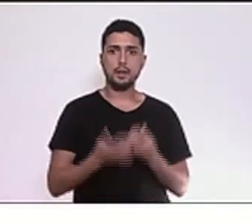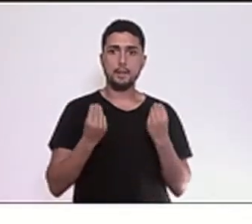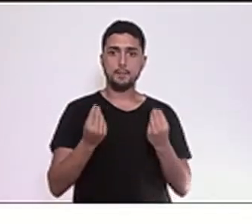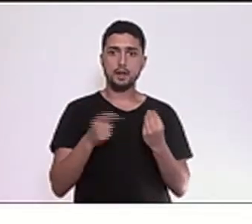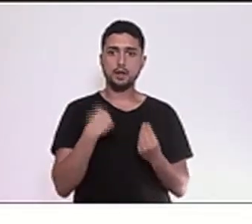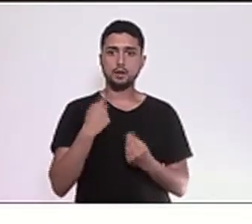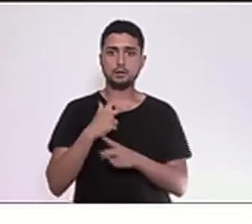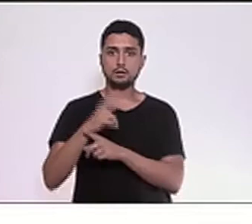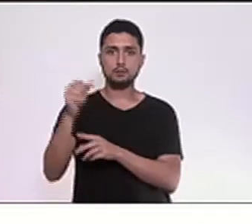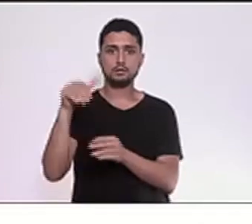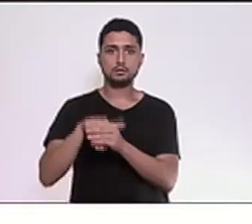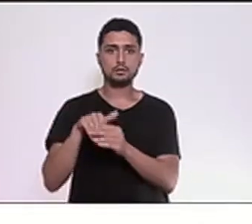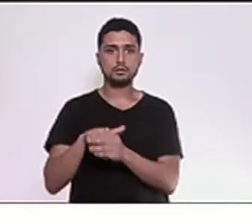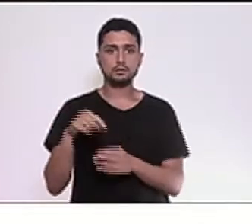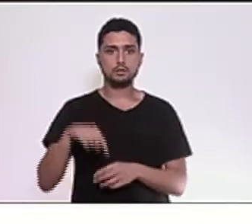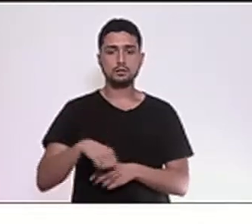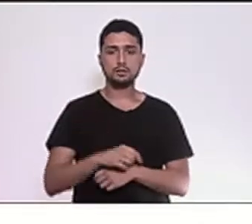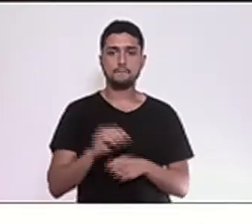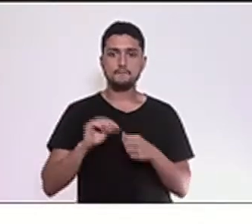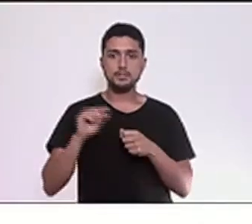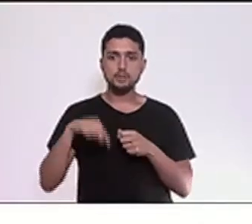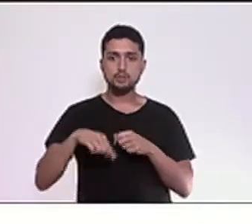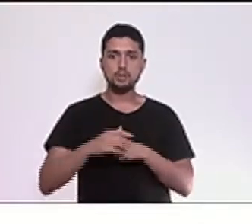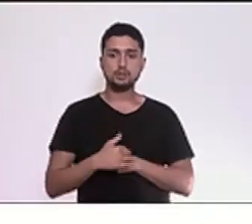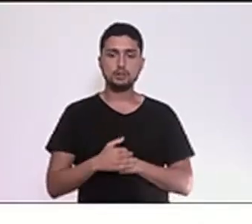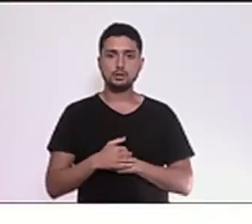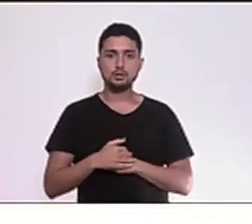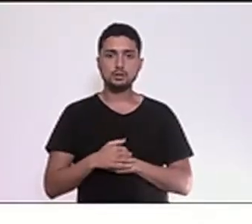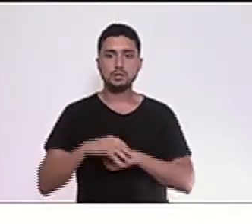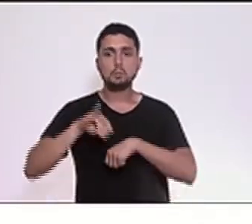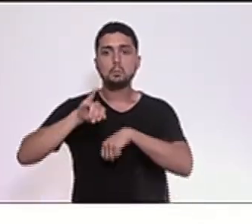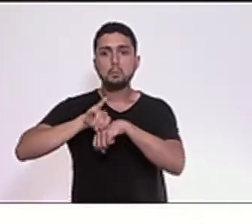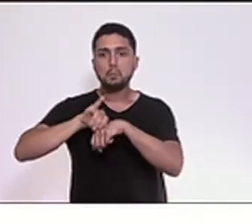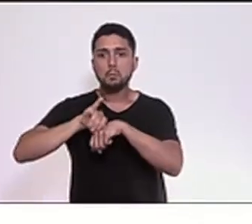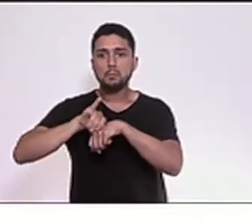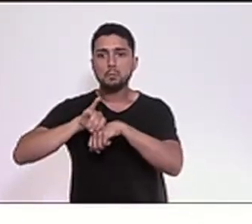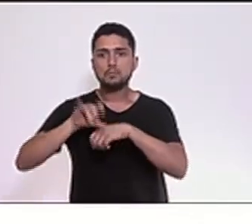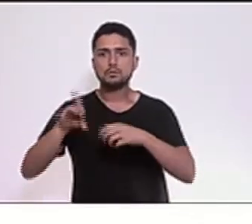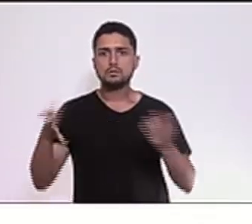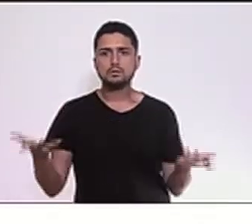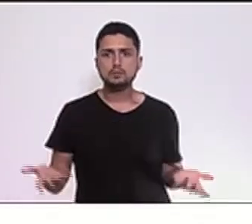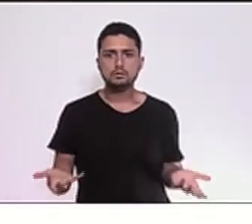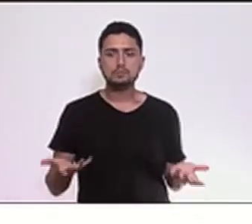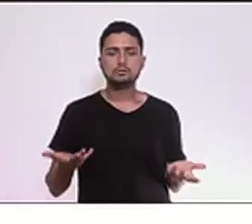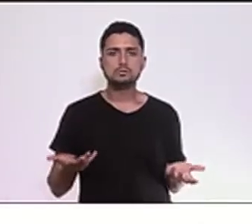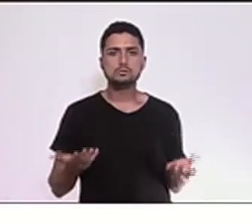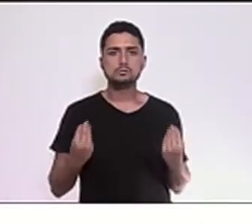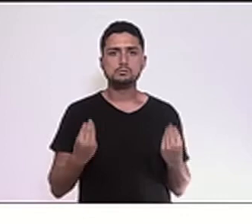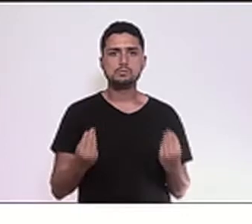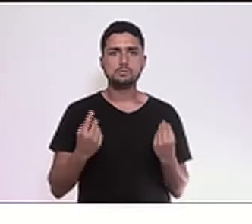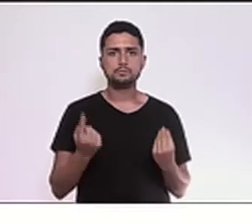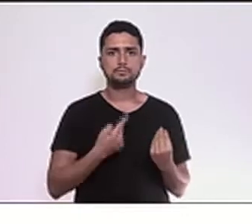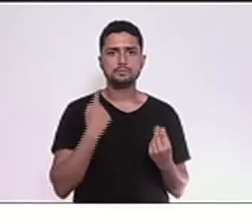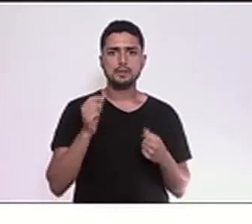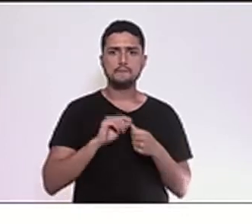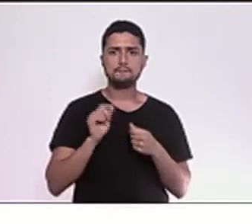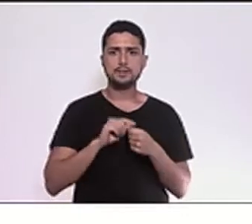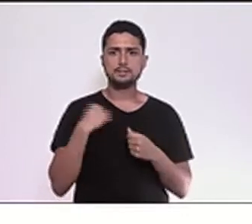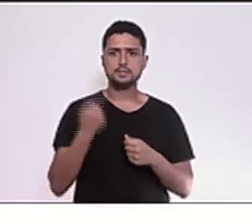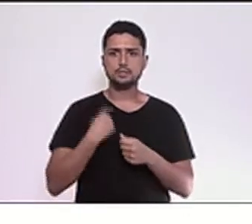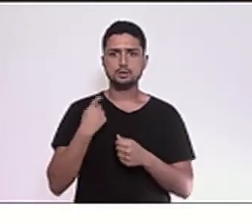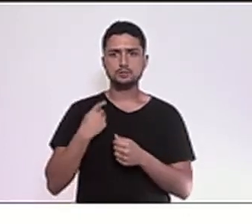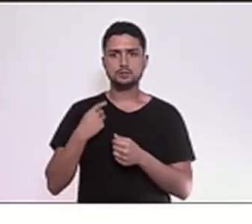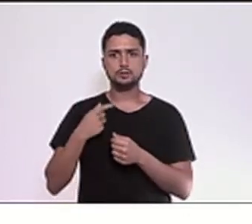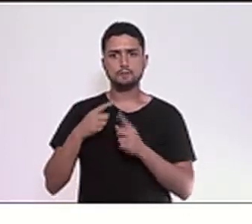fomos eleitos? Estamos aqui de quê? Figuras meramente ilustrativas? Ou vamos exercer a nossa real